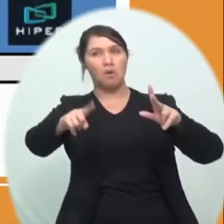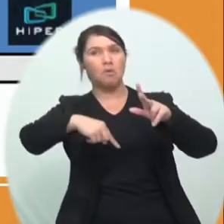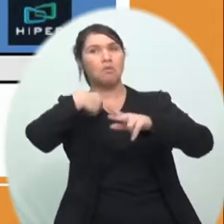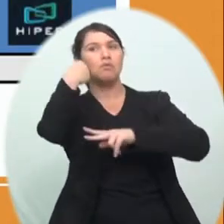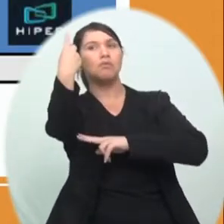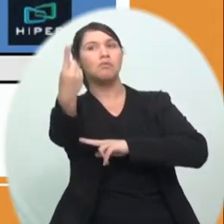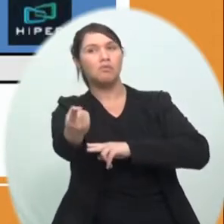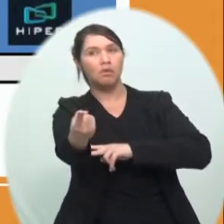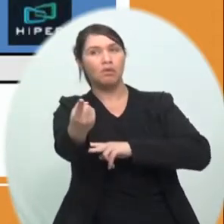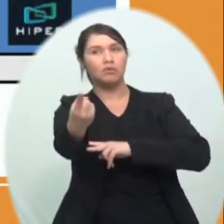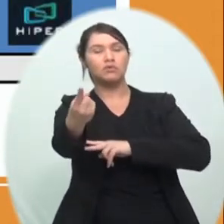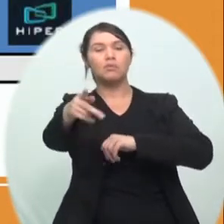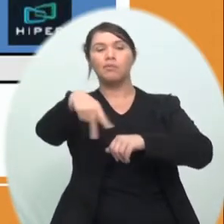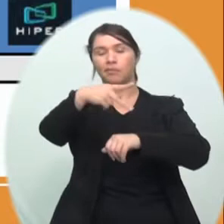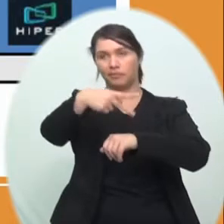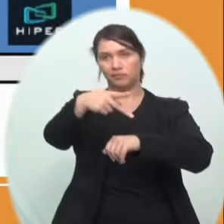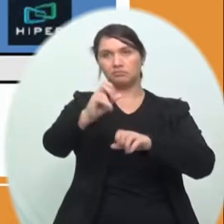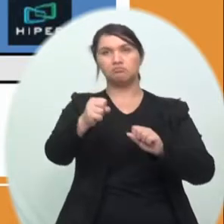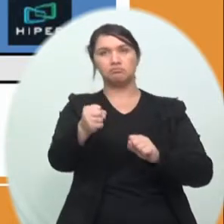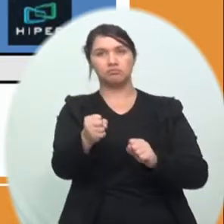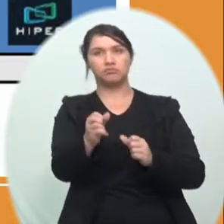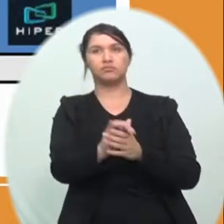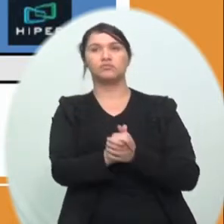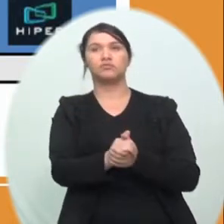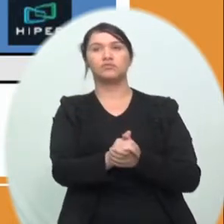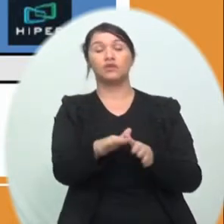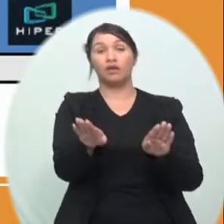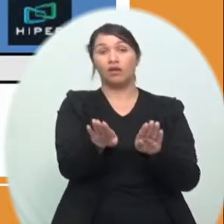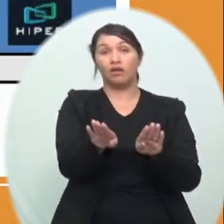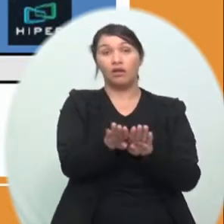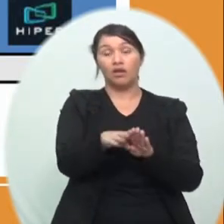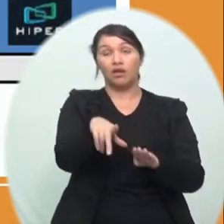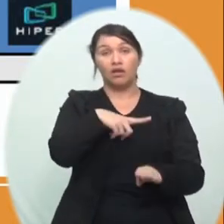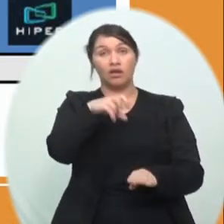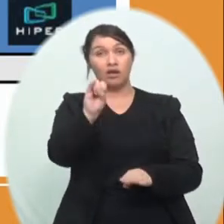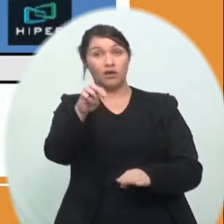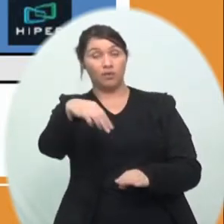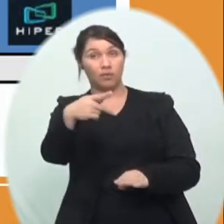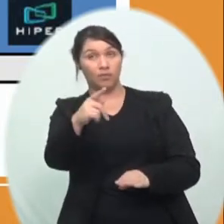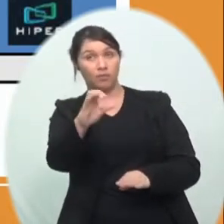Né? Esse impacto na economia é muito grande, porque uma startup